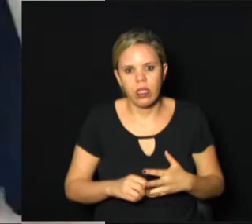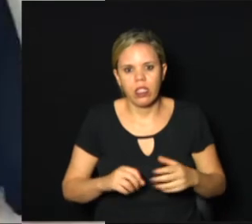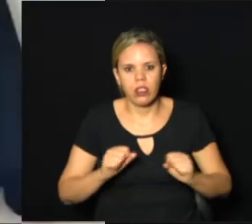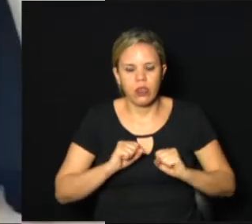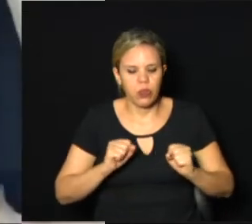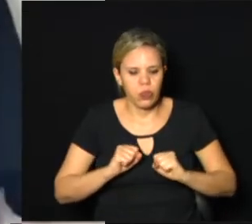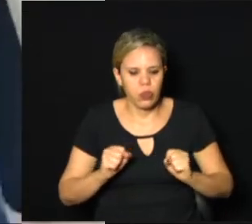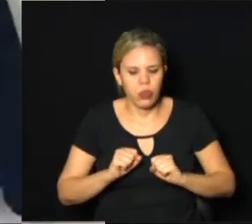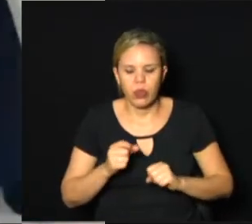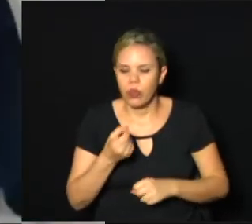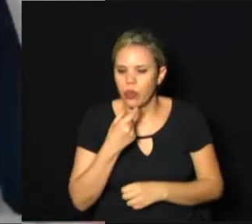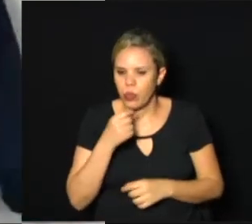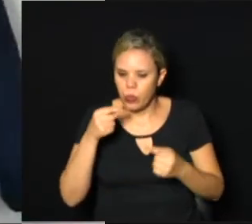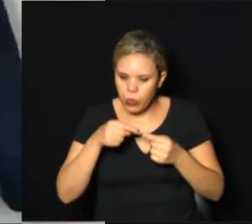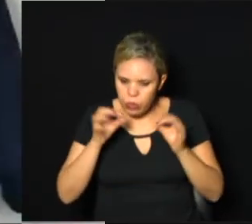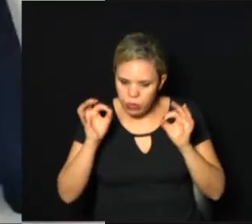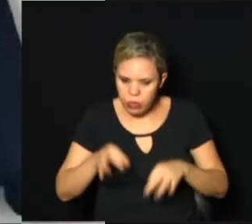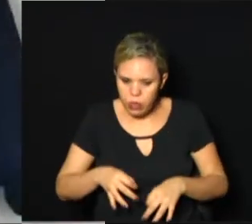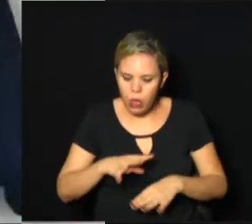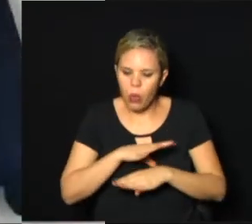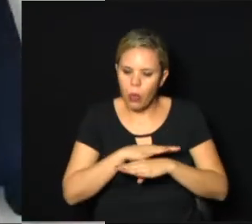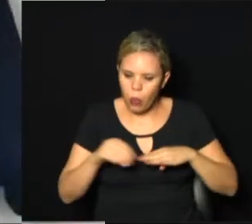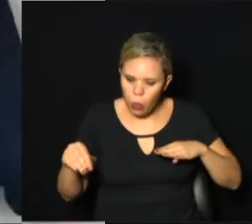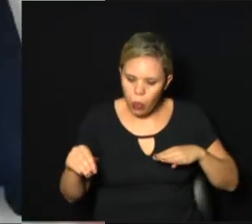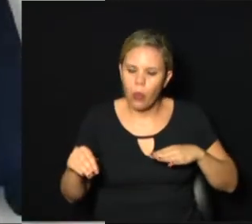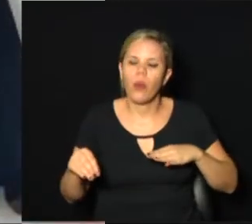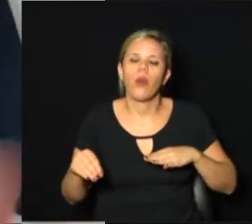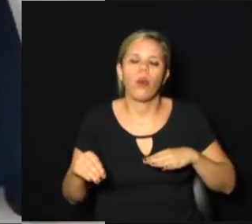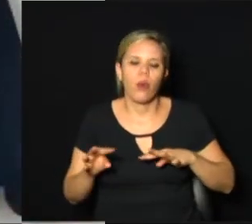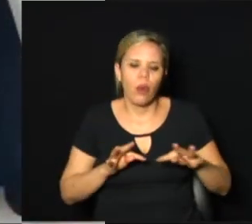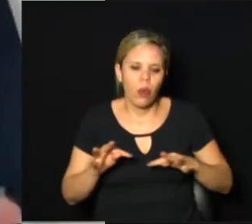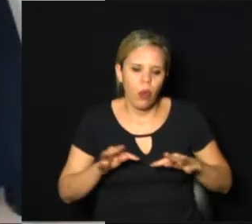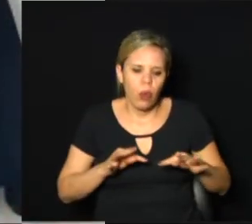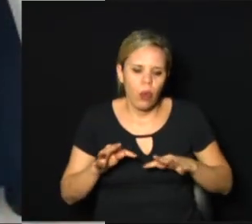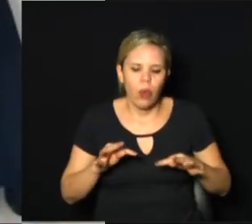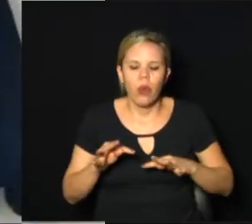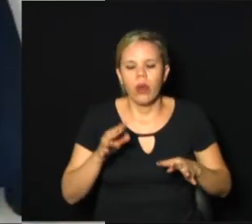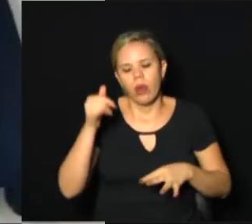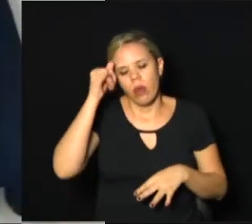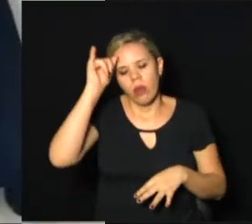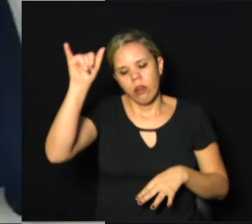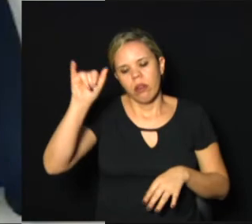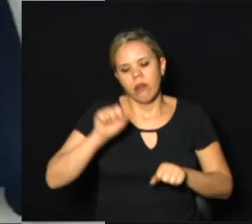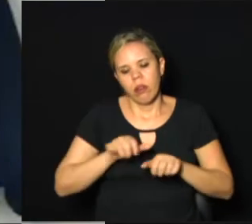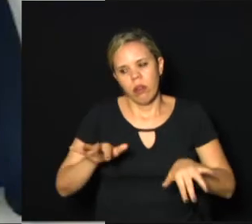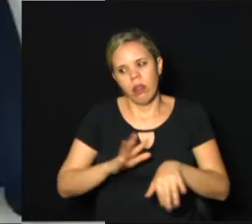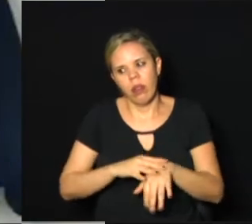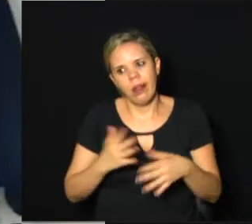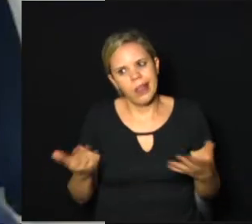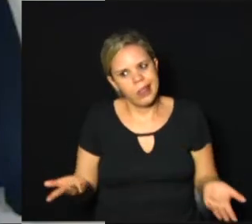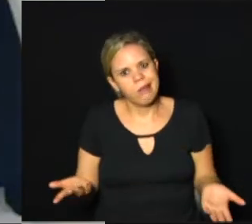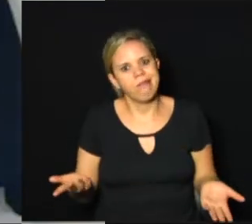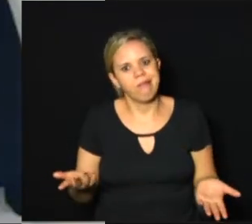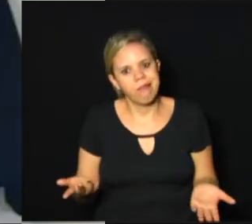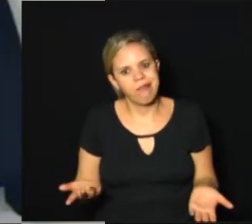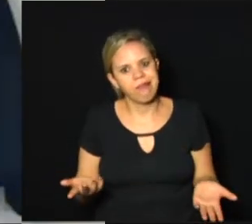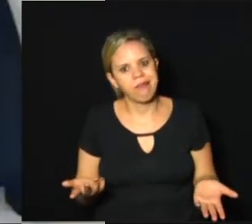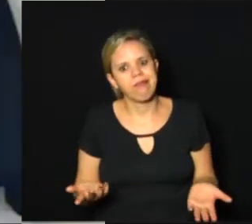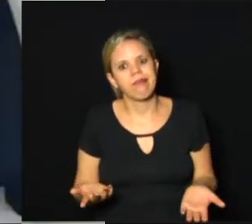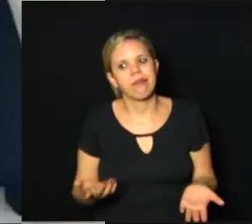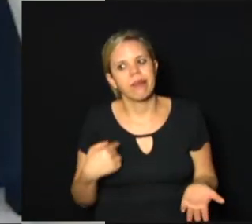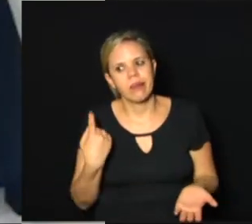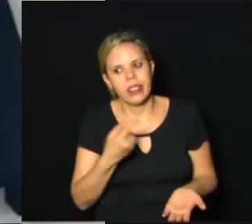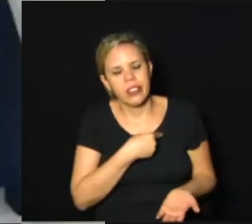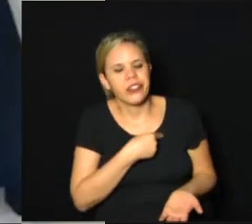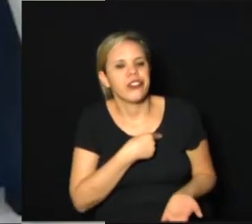adoraria que a gente tivesse um remédio que funciona para valer, para tratar essa maldita pandemia, mas não tem. Então, a gente ficou preso nessa questão